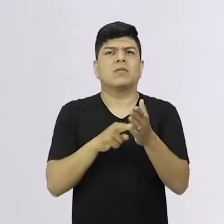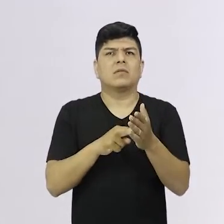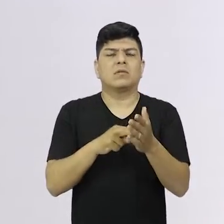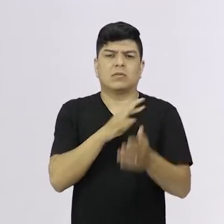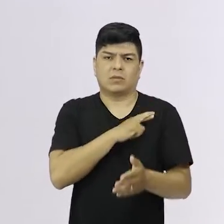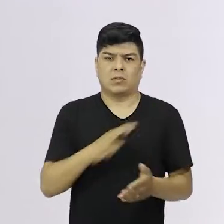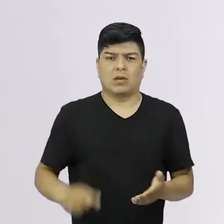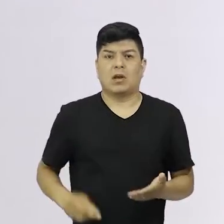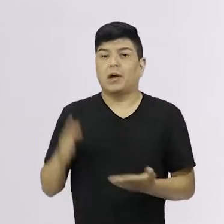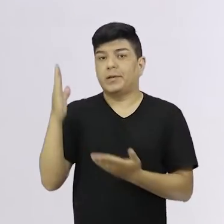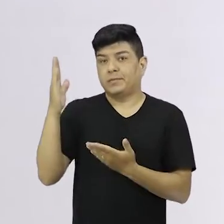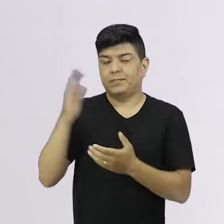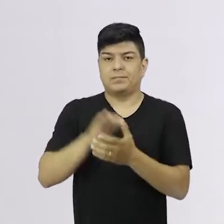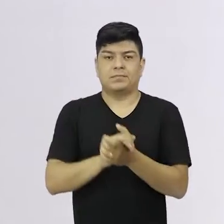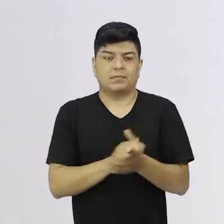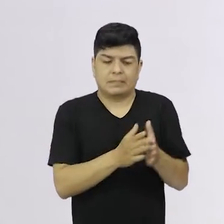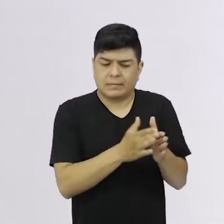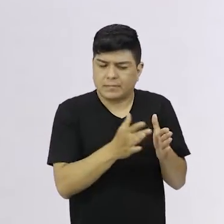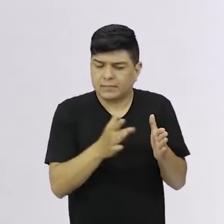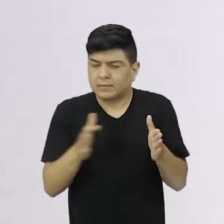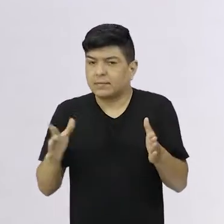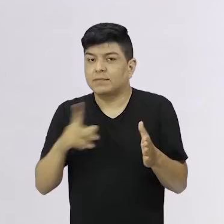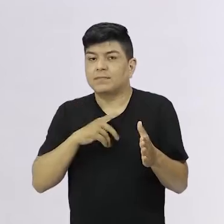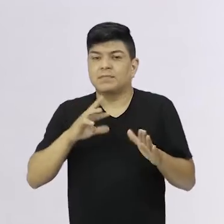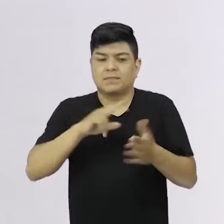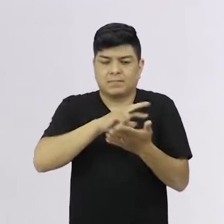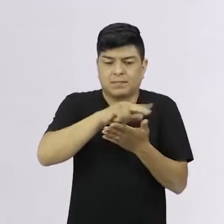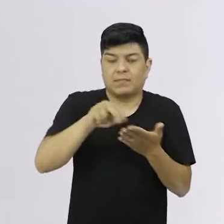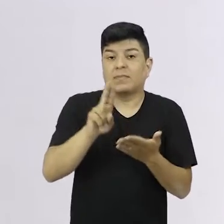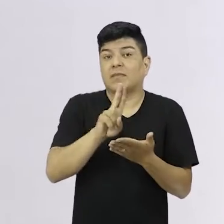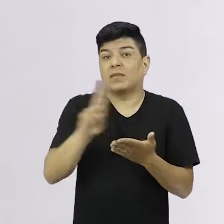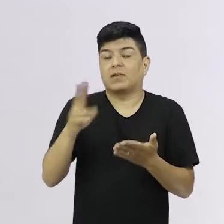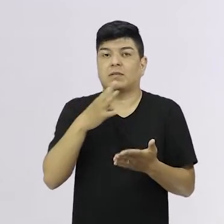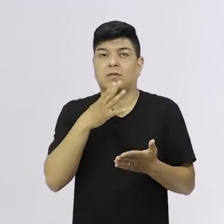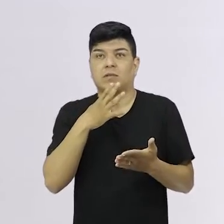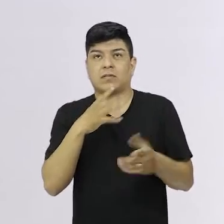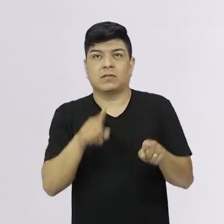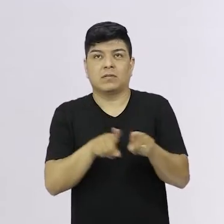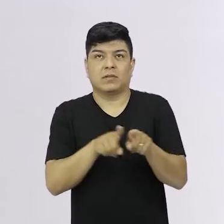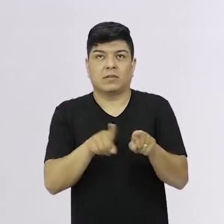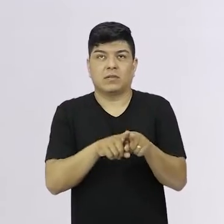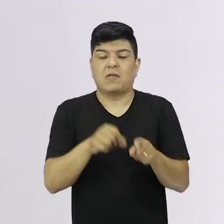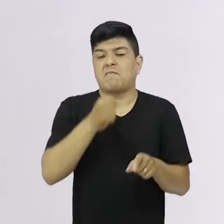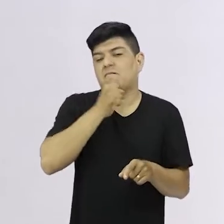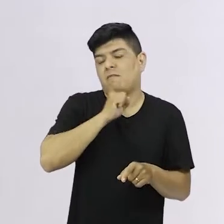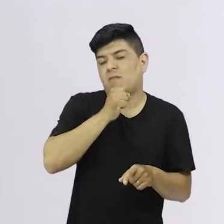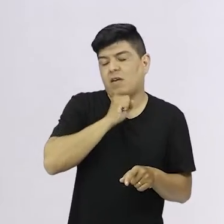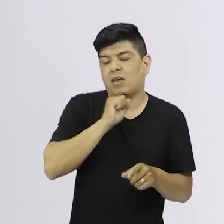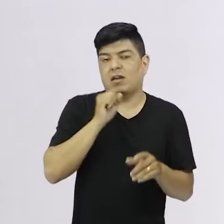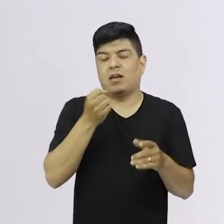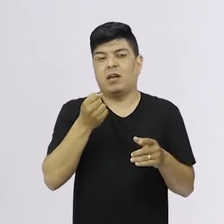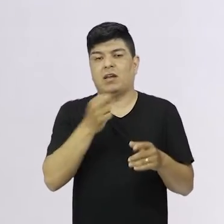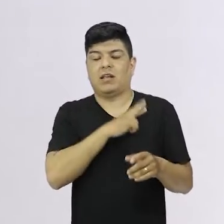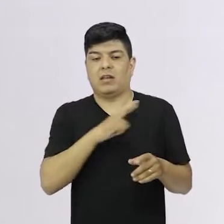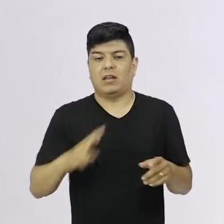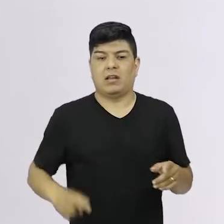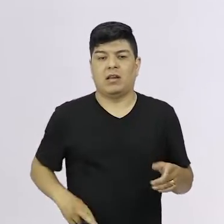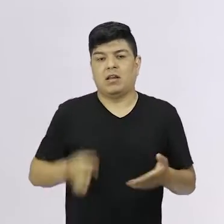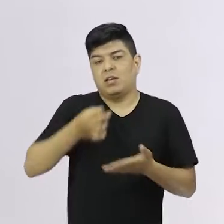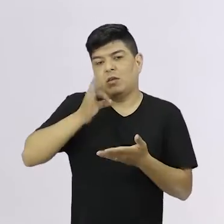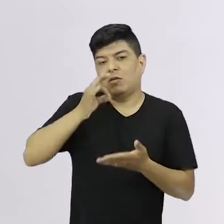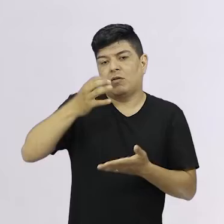República Oligárquica, né? Esse período, ele tem vários nomes. Ele é conhecido como República Velha, República do Café